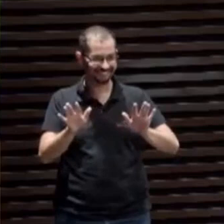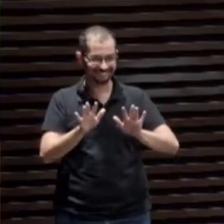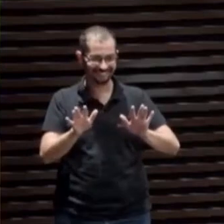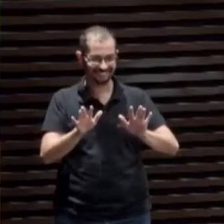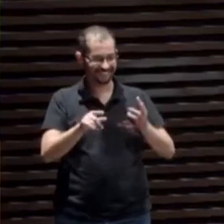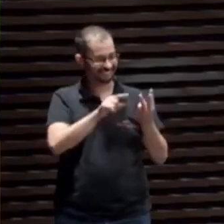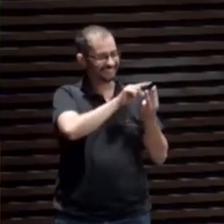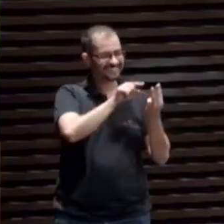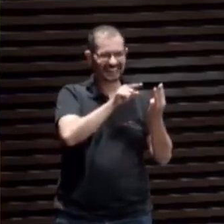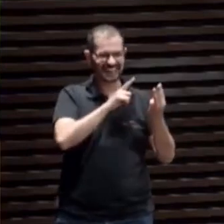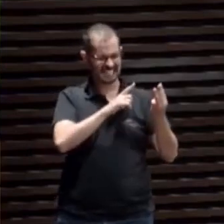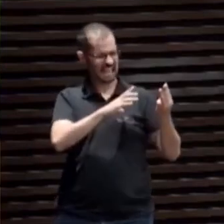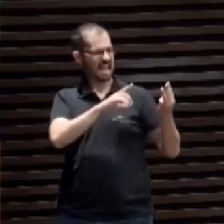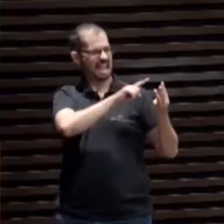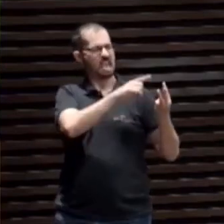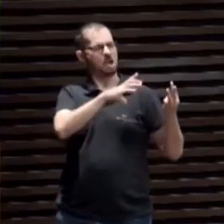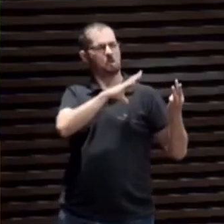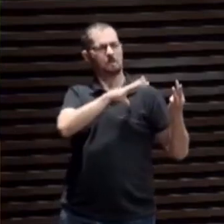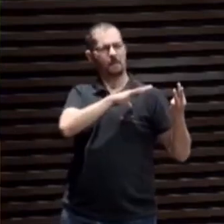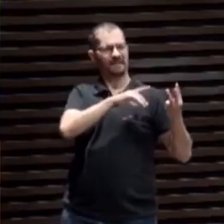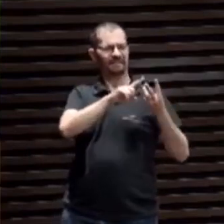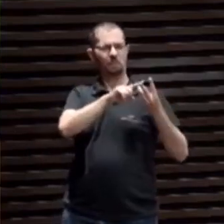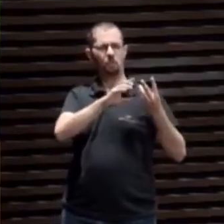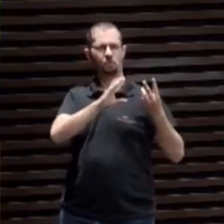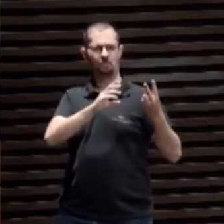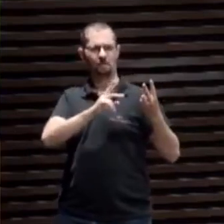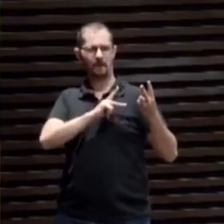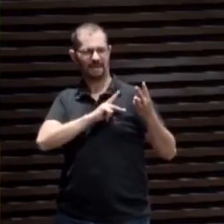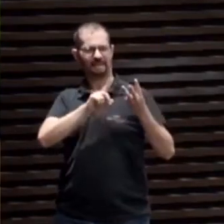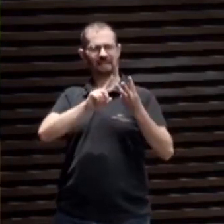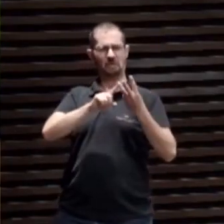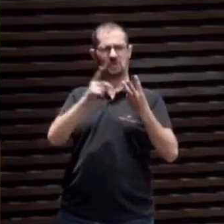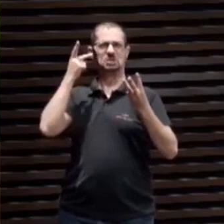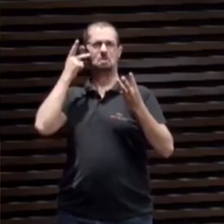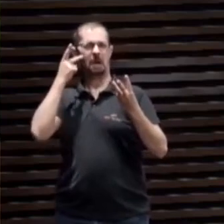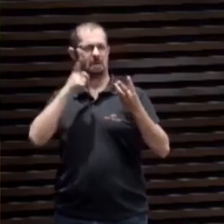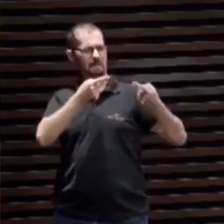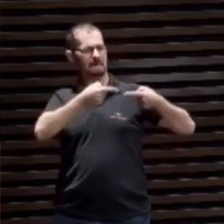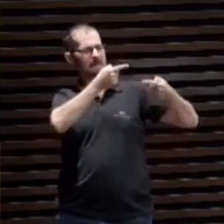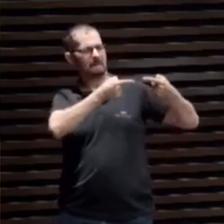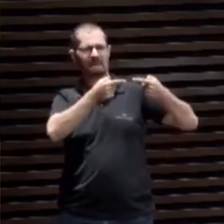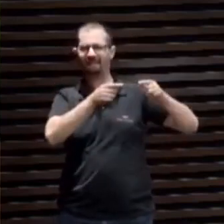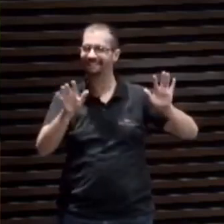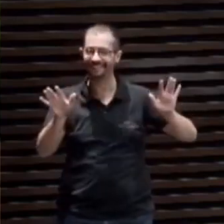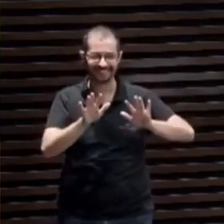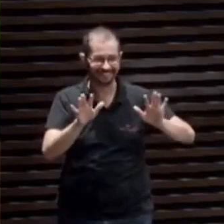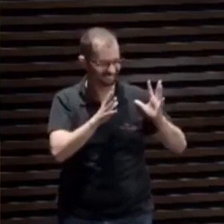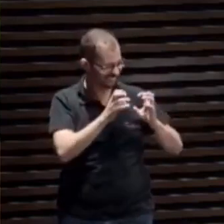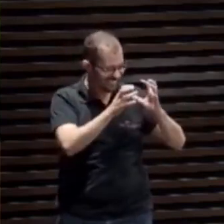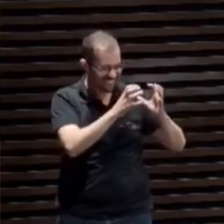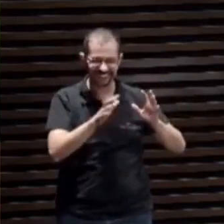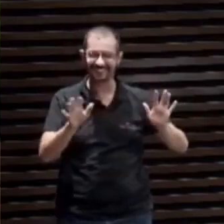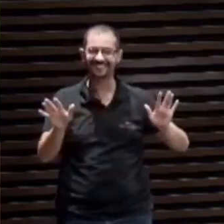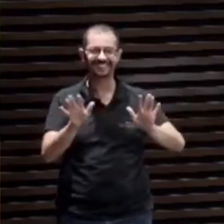não duelizam. Há uma unidade, há uma união. Essa união é